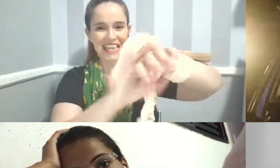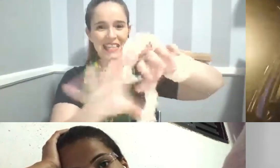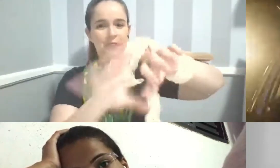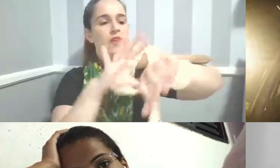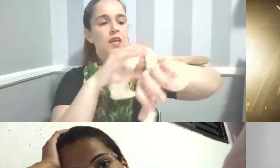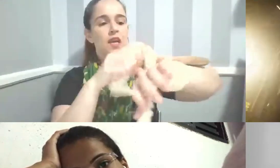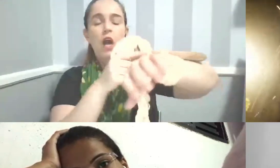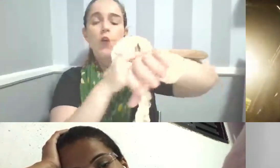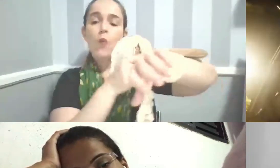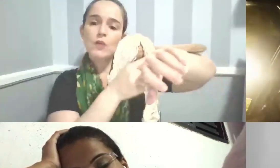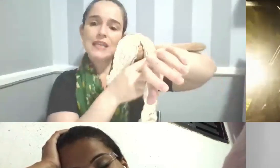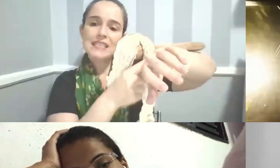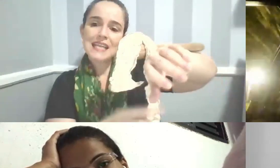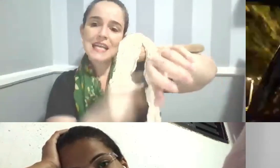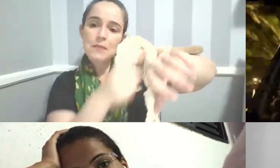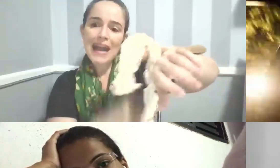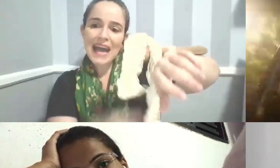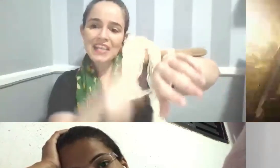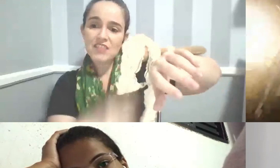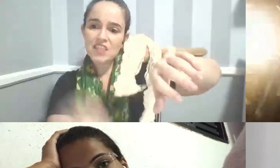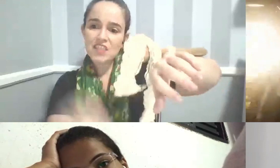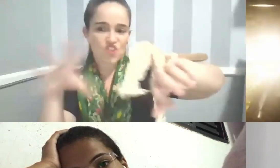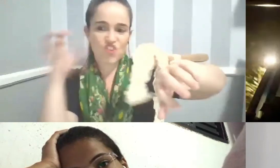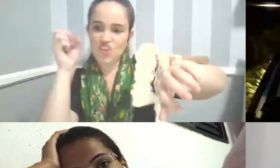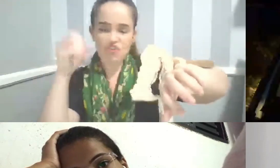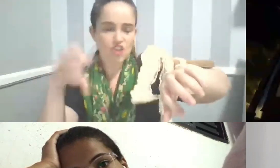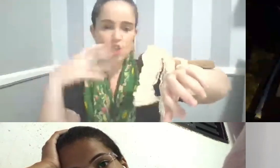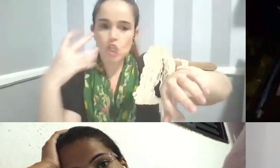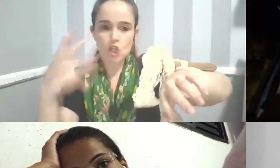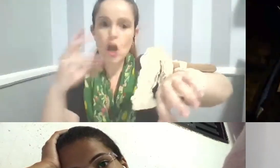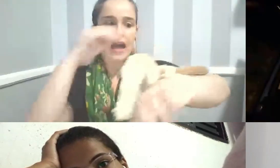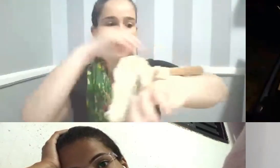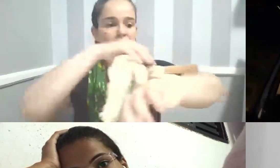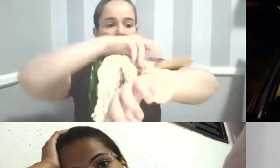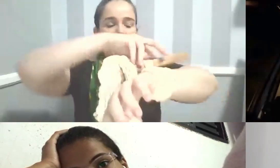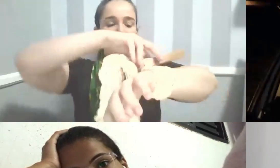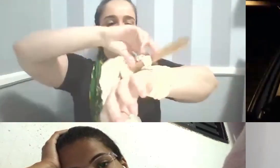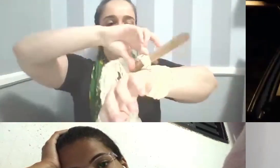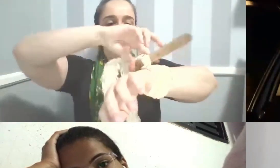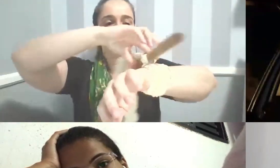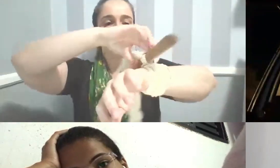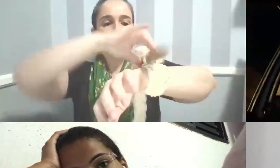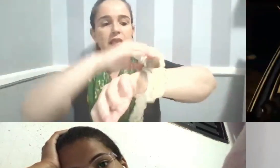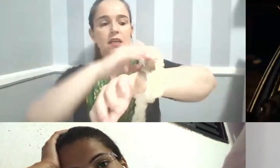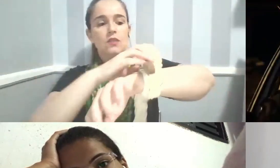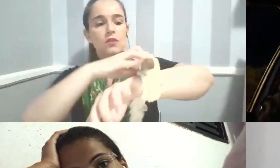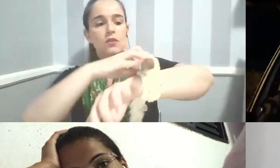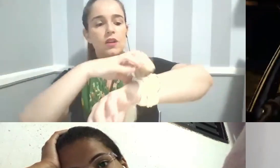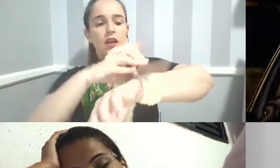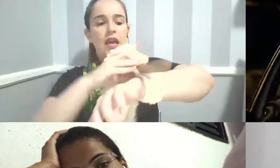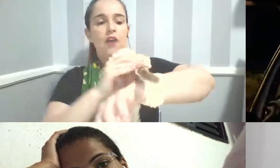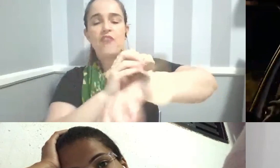Vocês entenderem? Quando esse sangue parar de jorrar. Então, foi apertando,